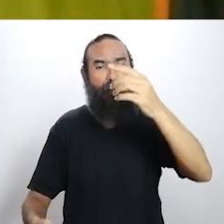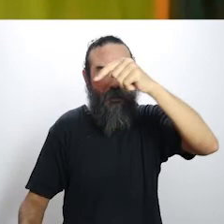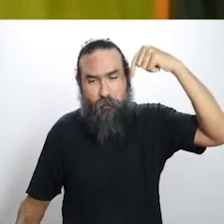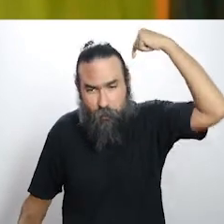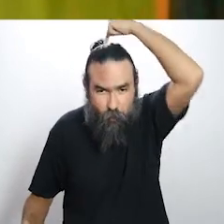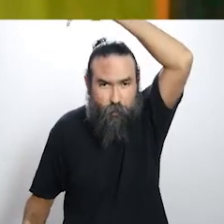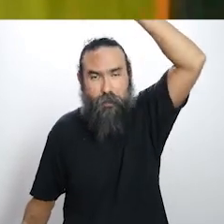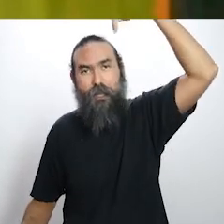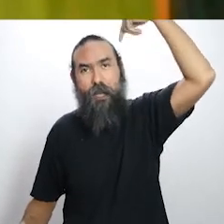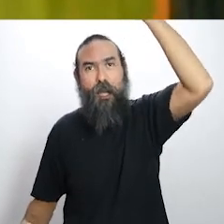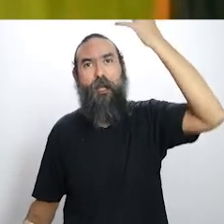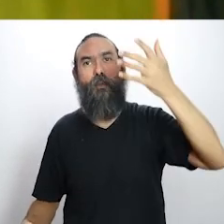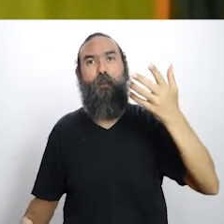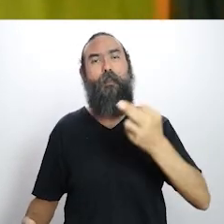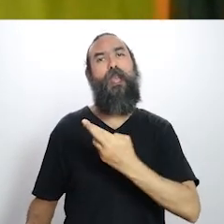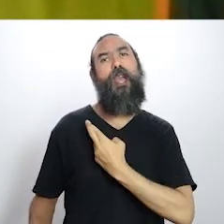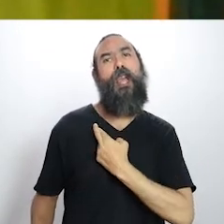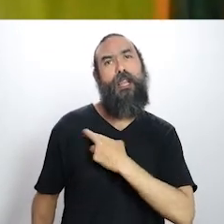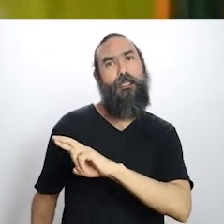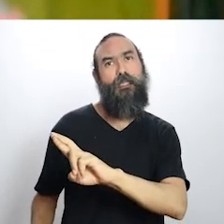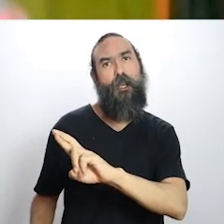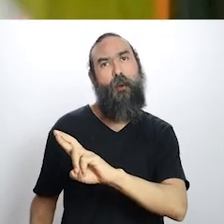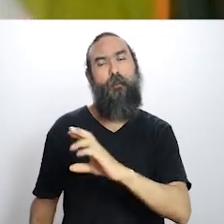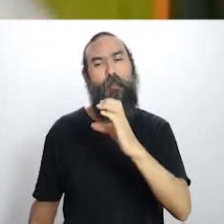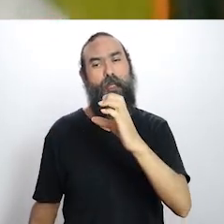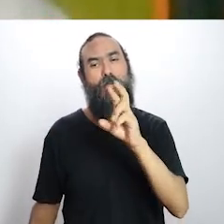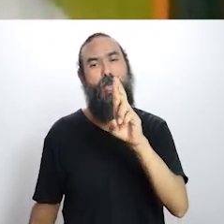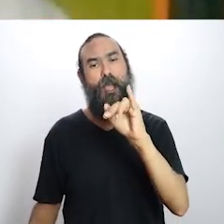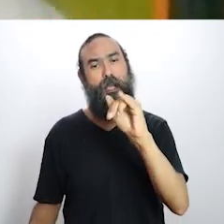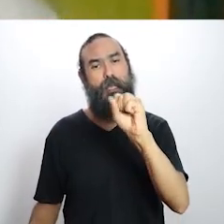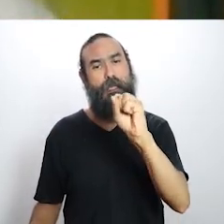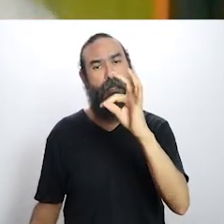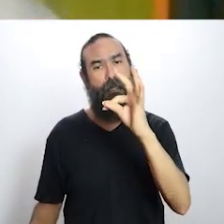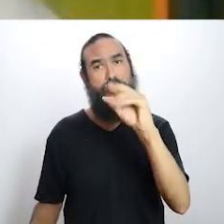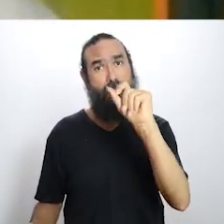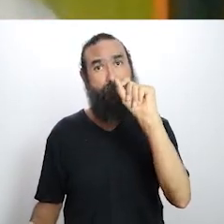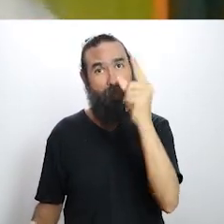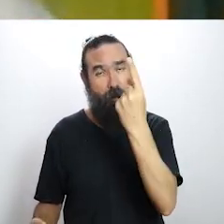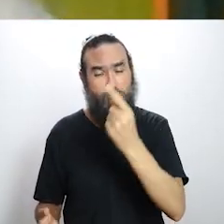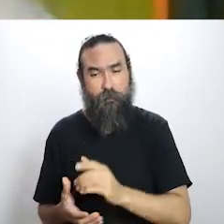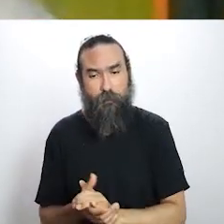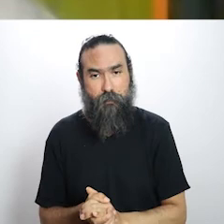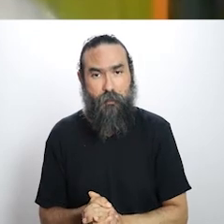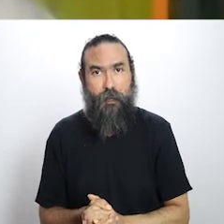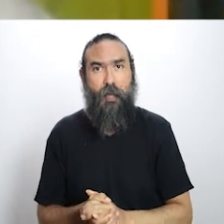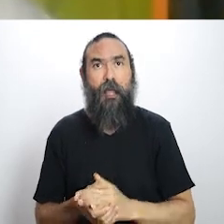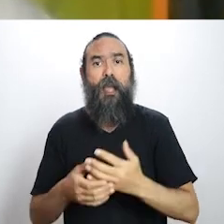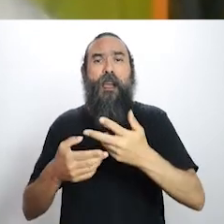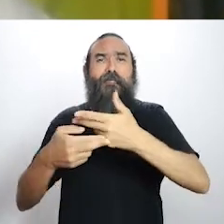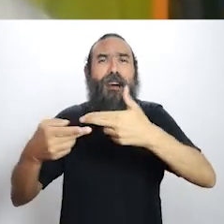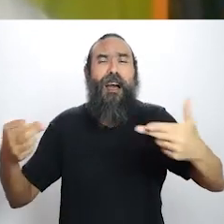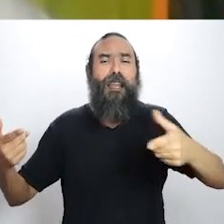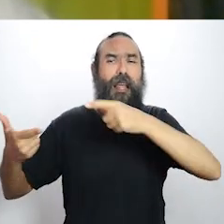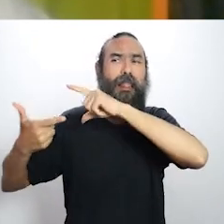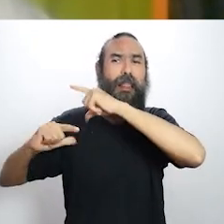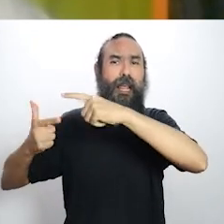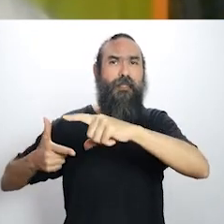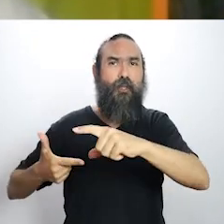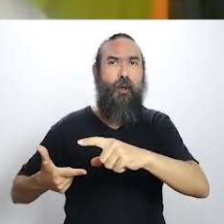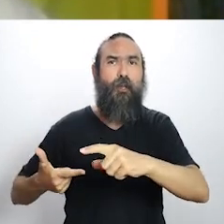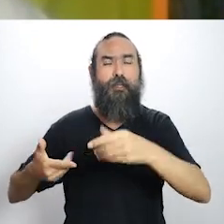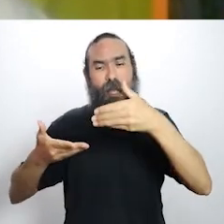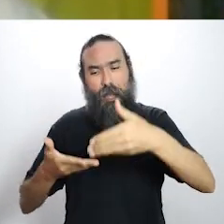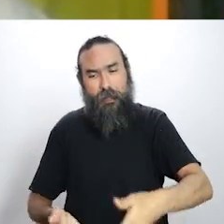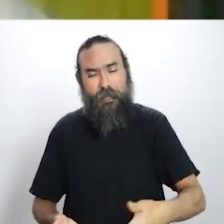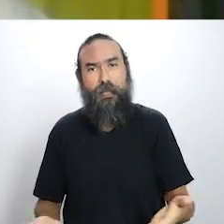cristianismo que dialogasse bem e deixou várias tradições aqui na nossa região. Divino Espírito Santo é